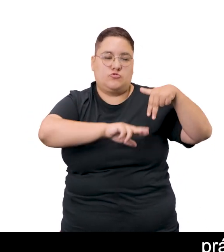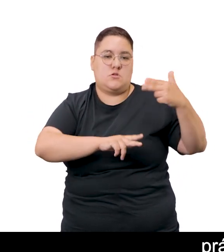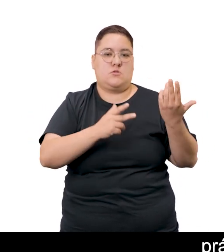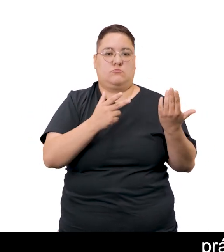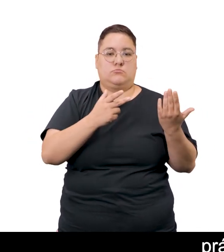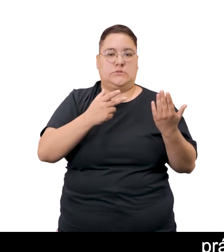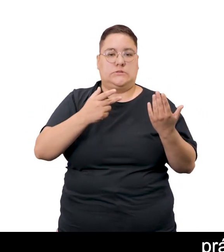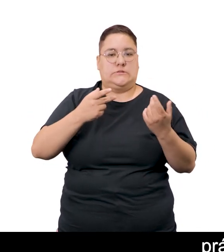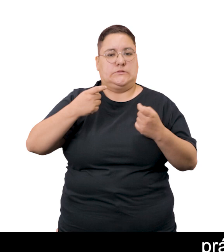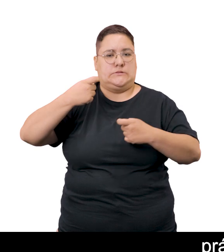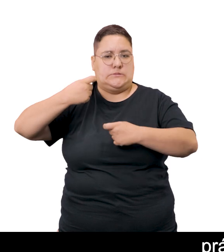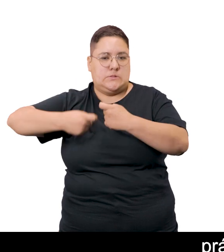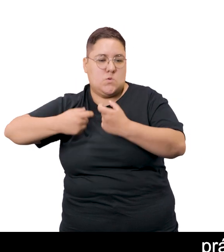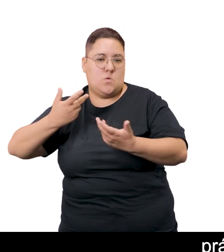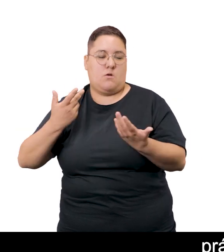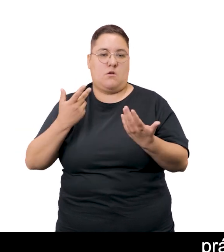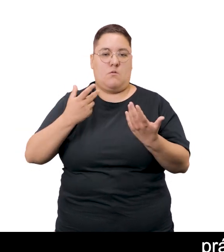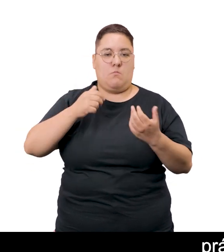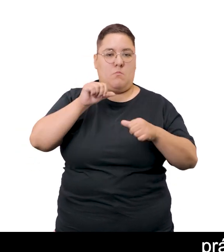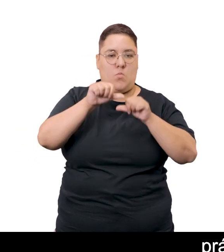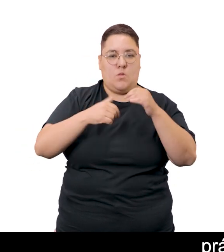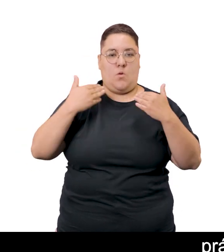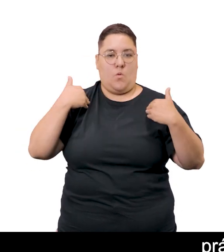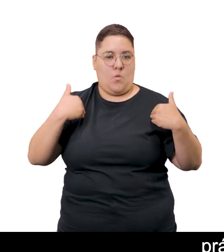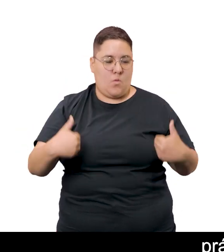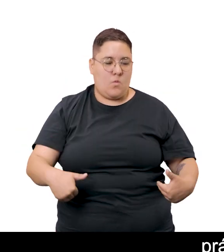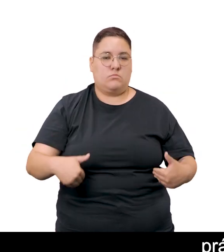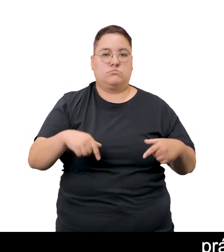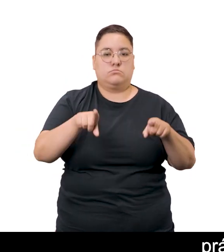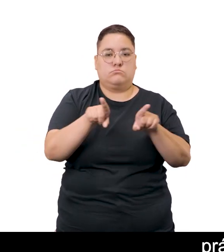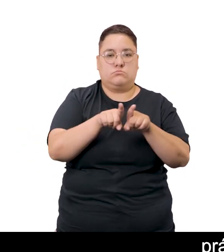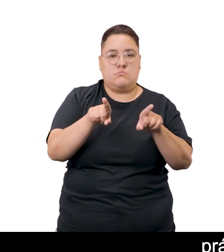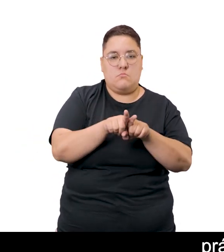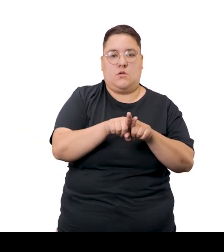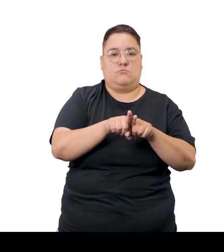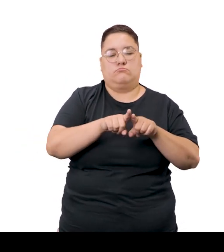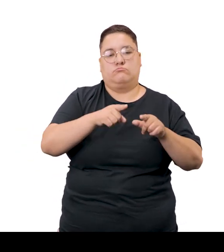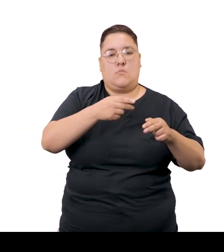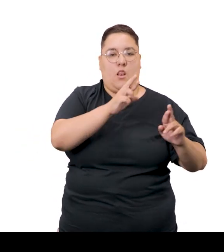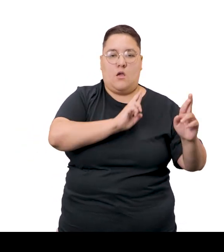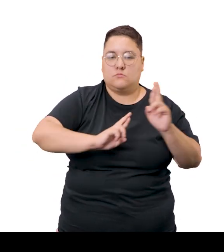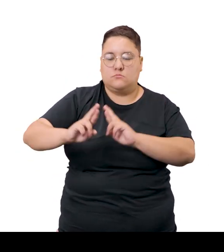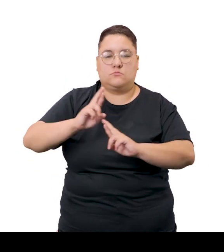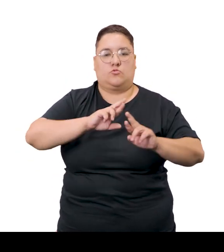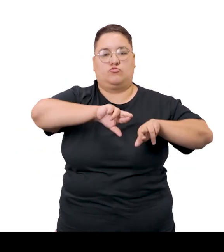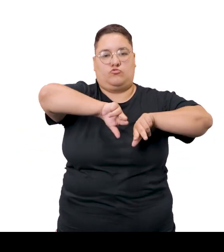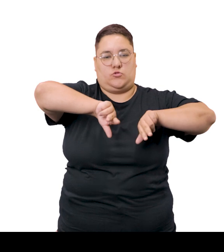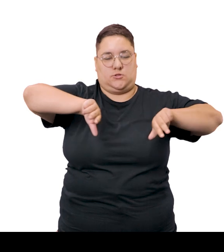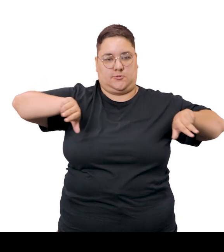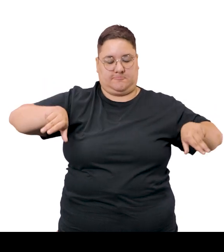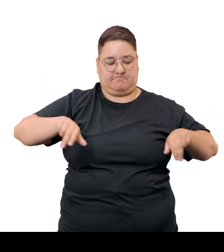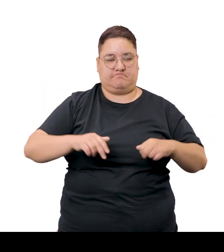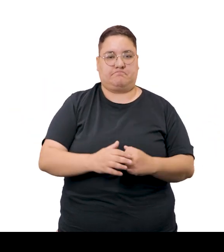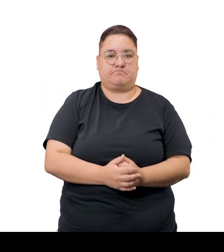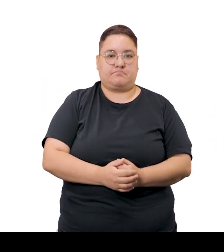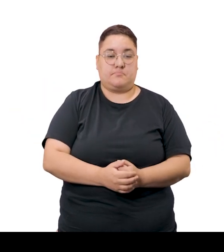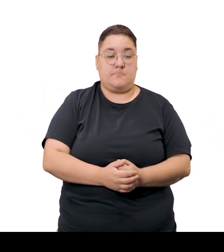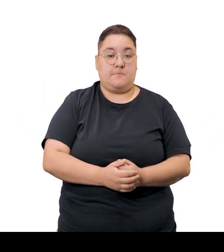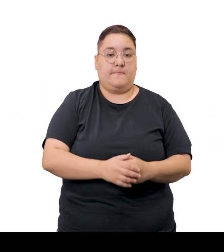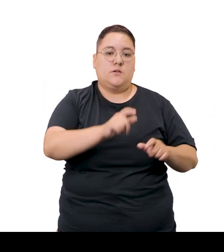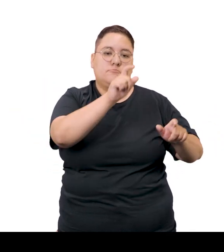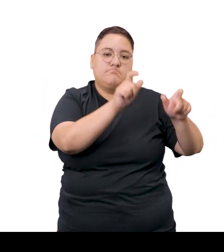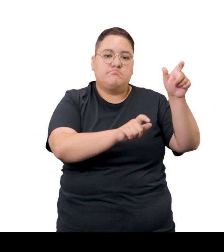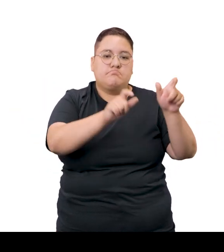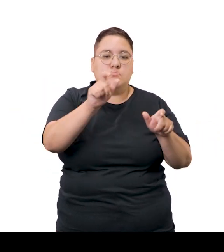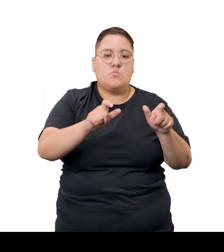práticas sexuais, mudanças corporais e arranjos de relações diversas. Essas pessoas performam no